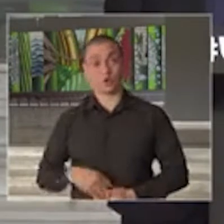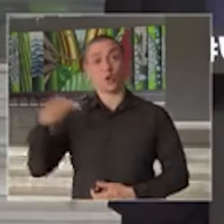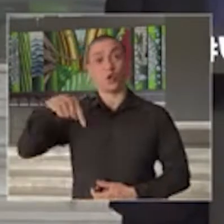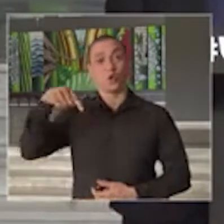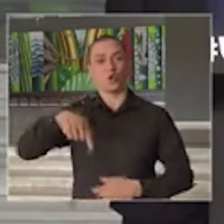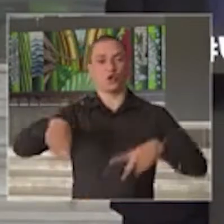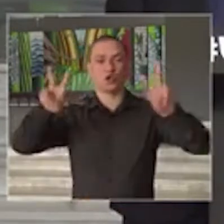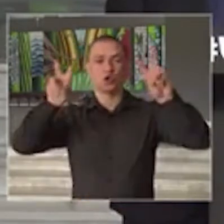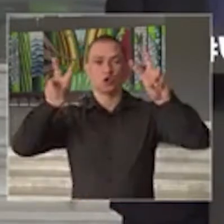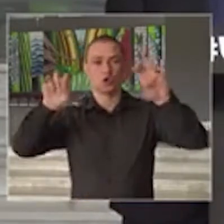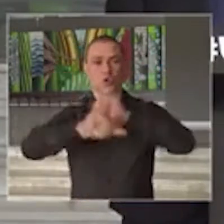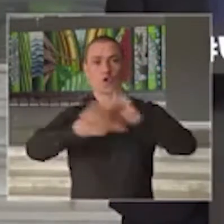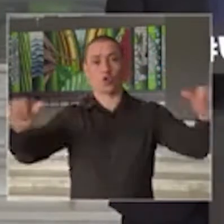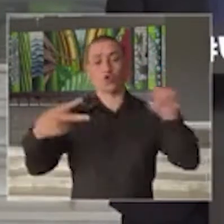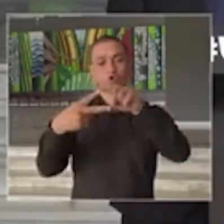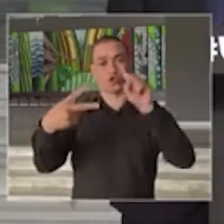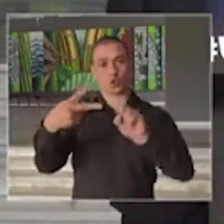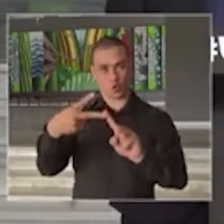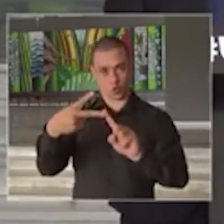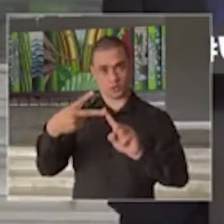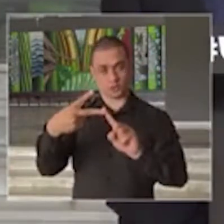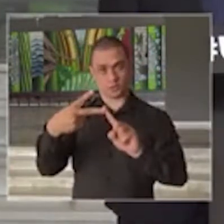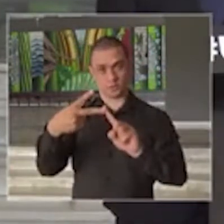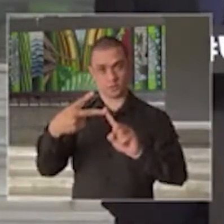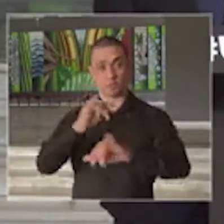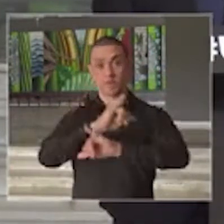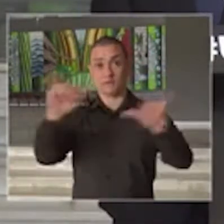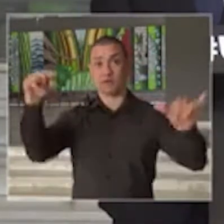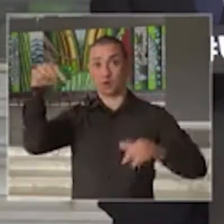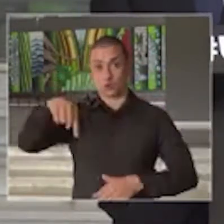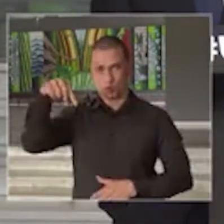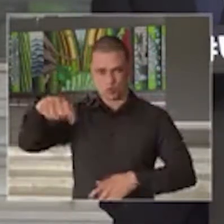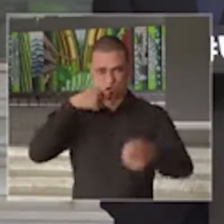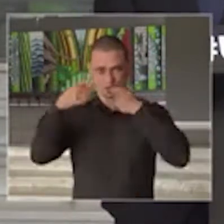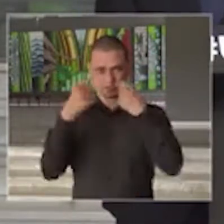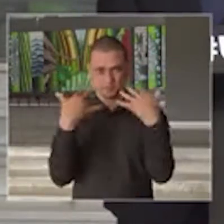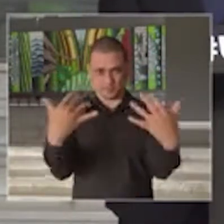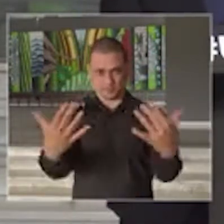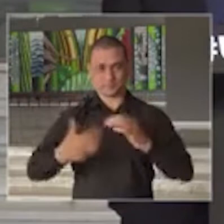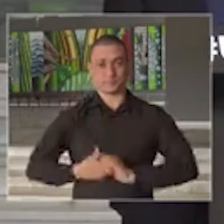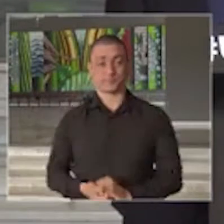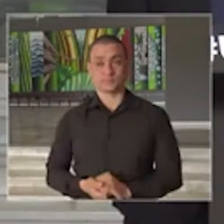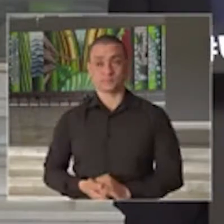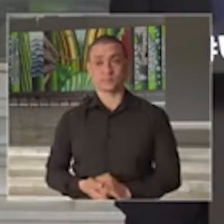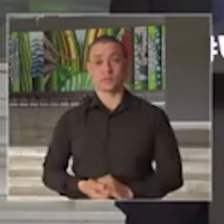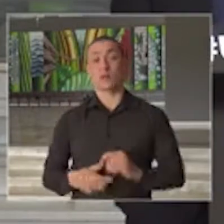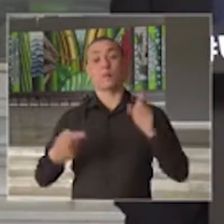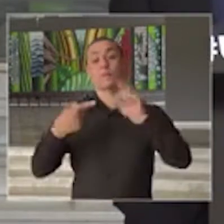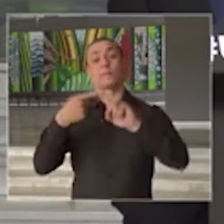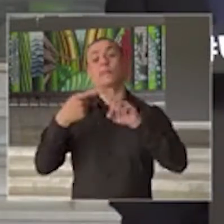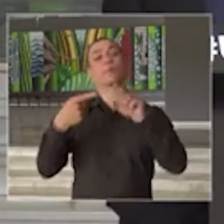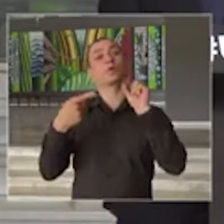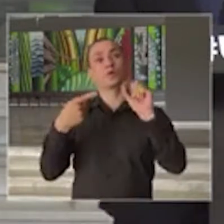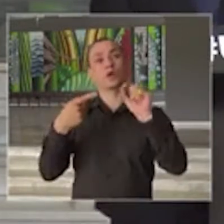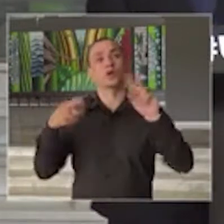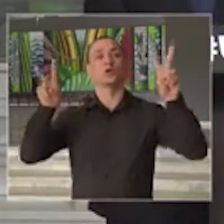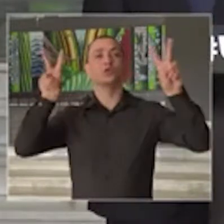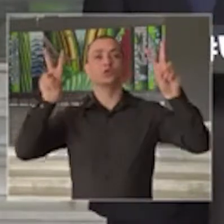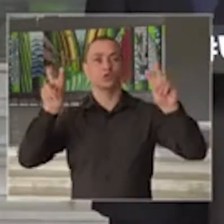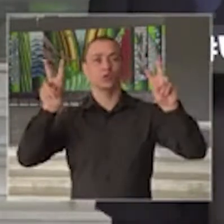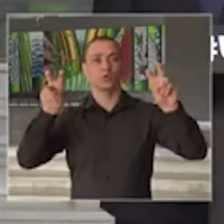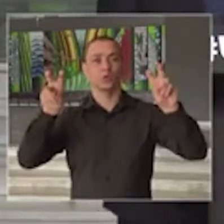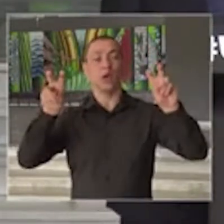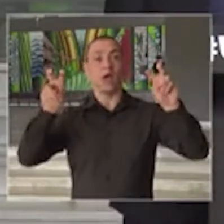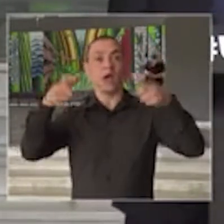temos dois anúncios a serem feitos aqui na nossa coletiva de imprensa o primeiro deles que diz